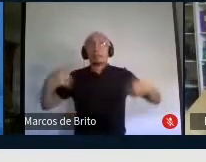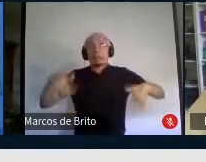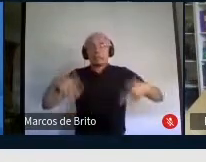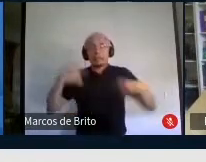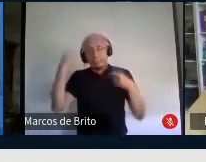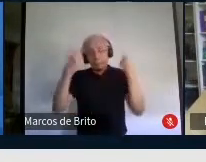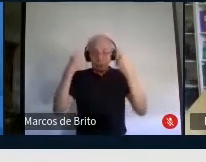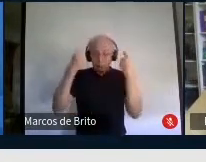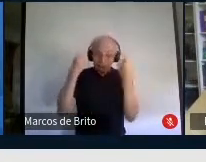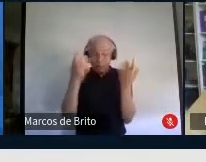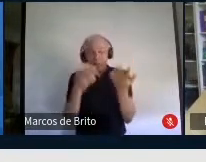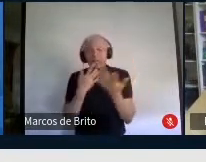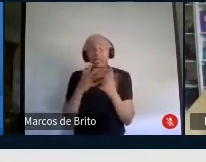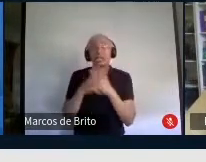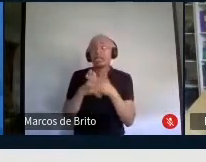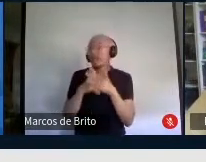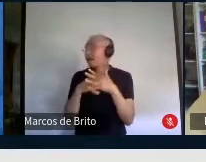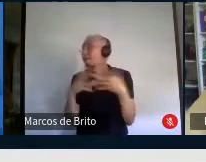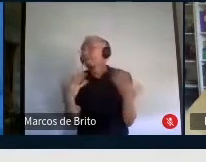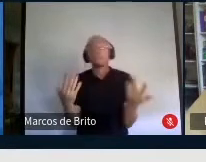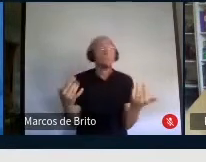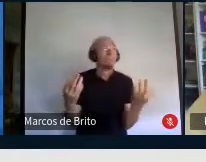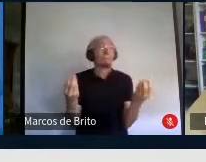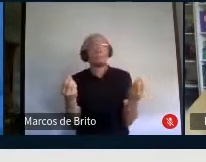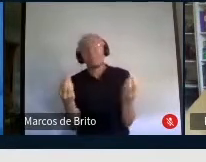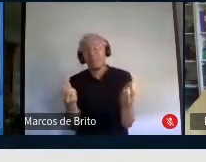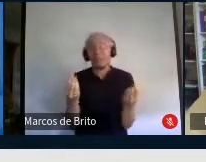muito confusa, né? Muito